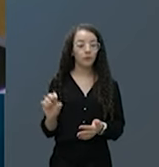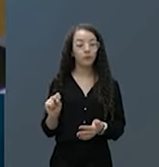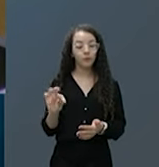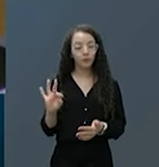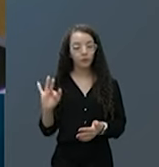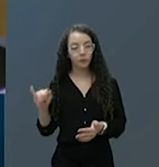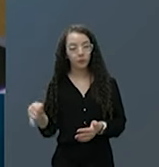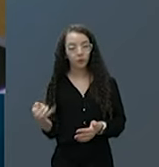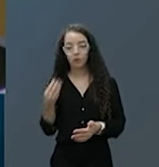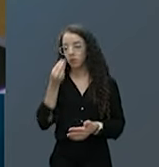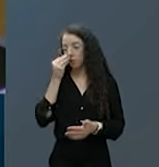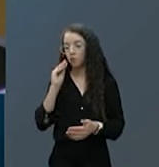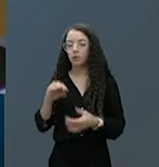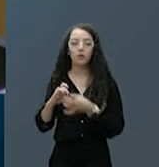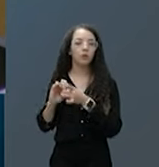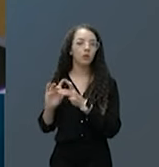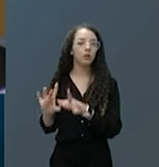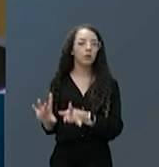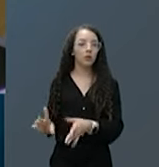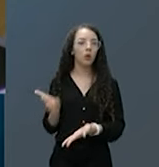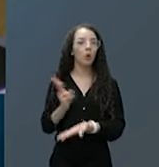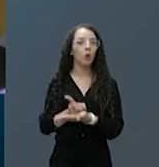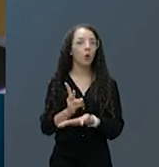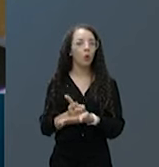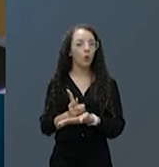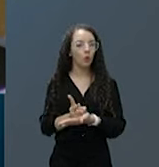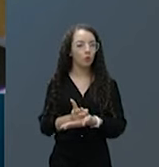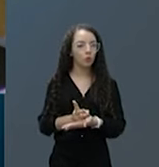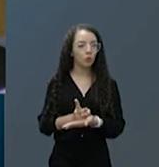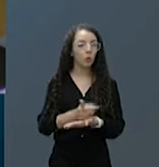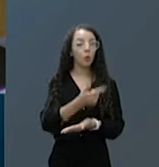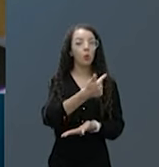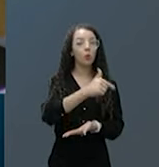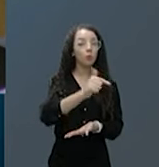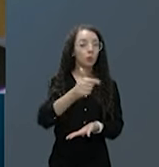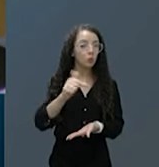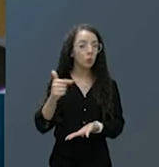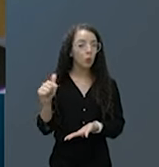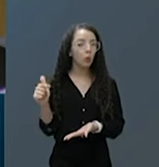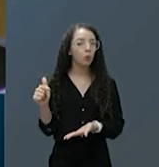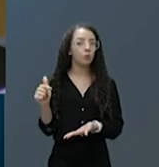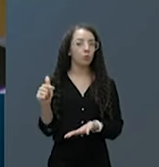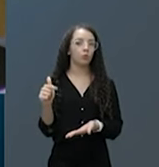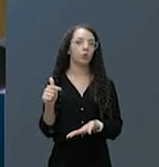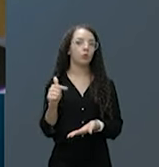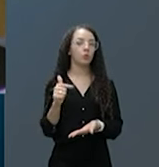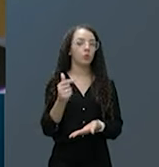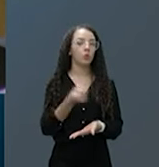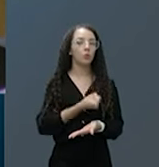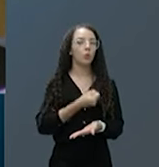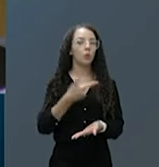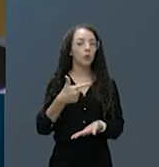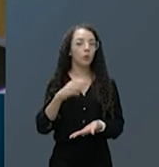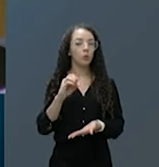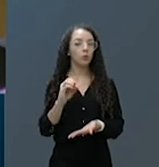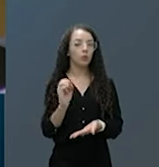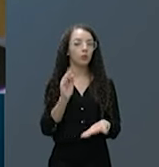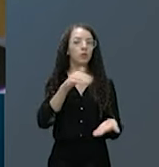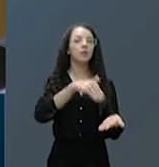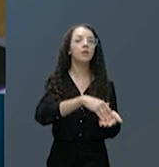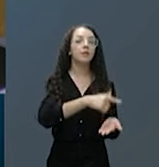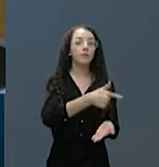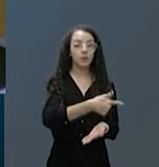aos demais, que são embargos de declaração, que vão do número 20 ao número 26,